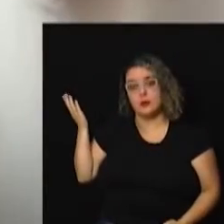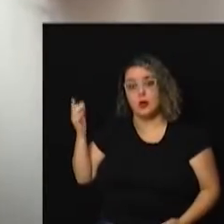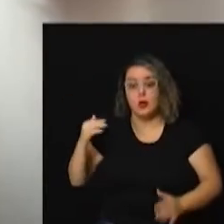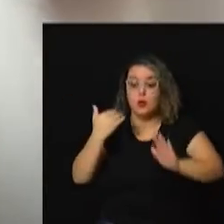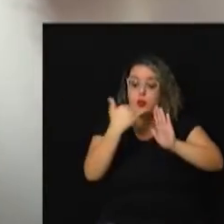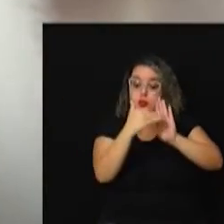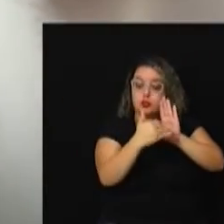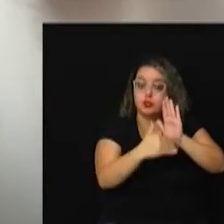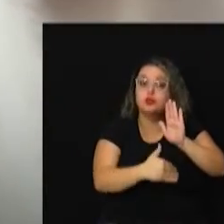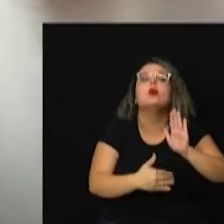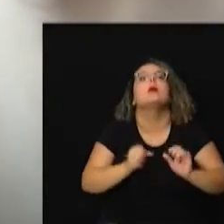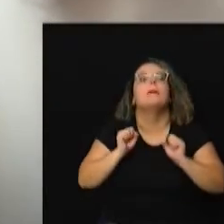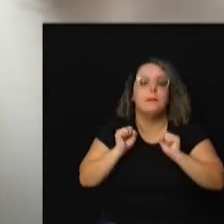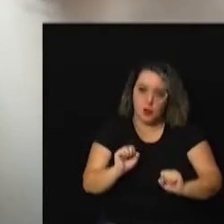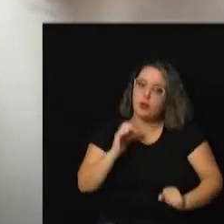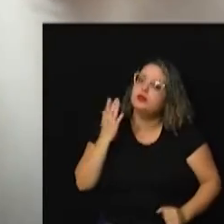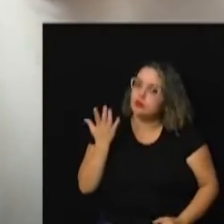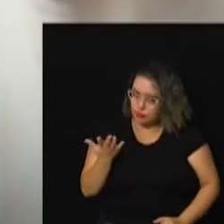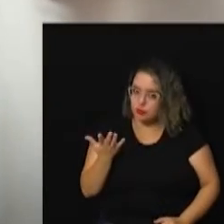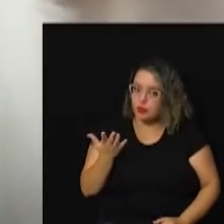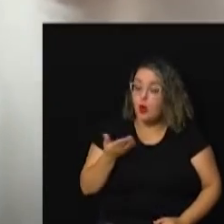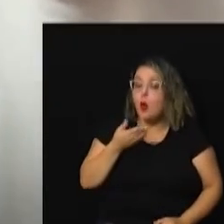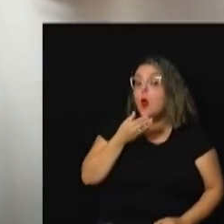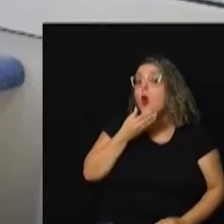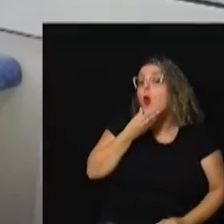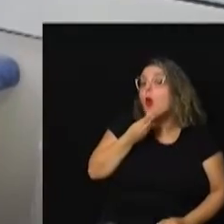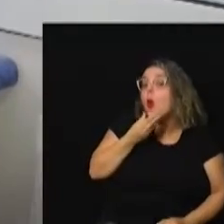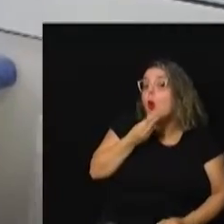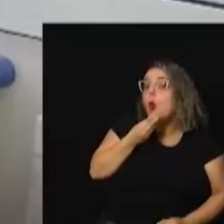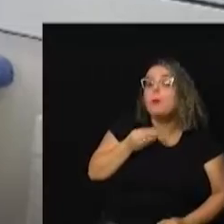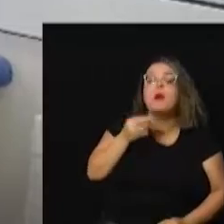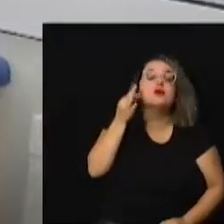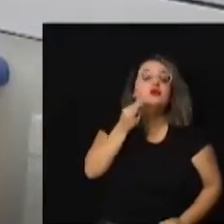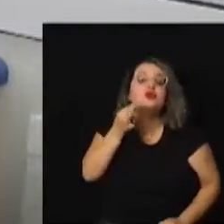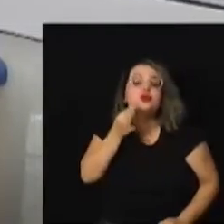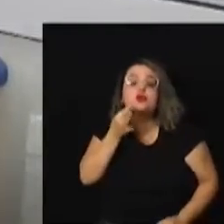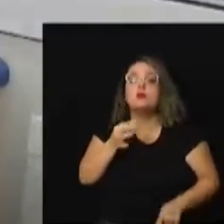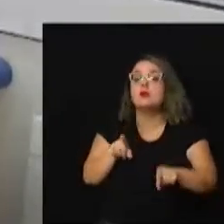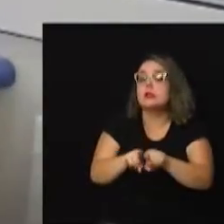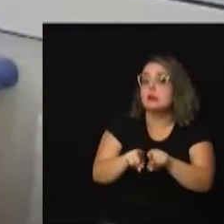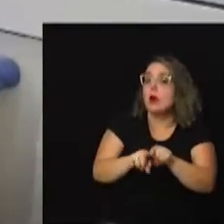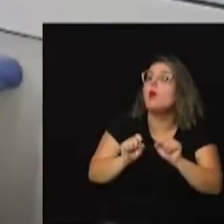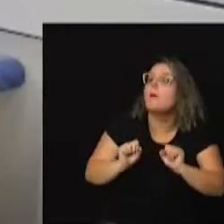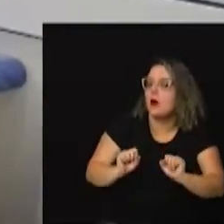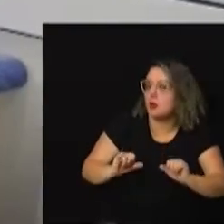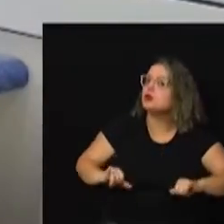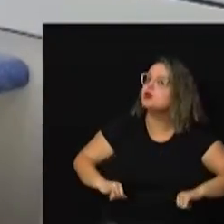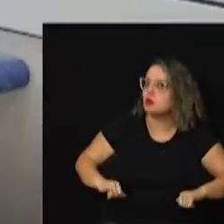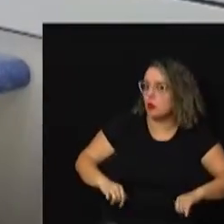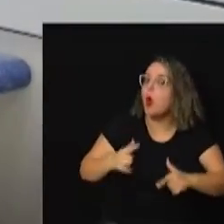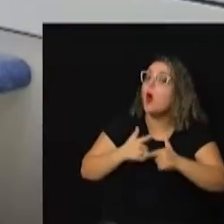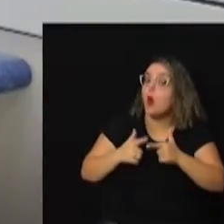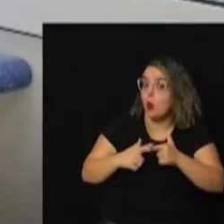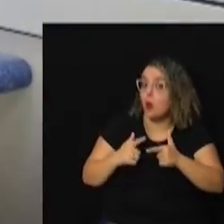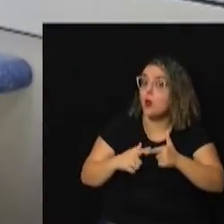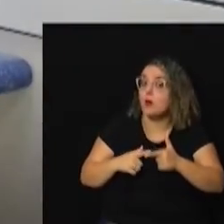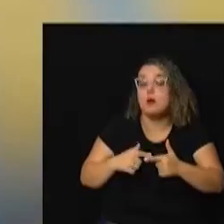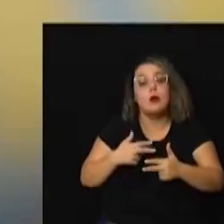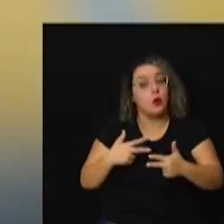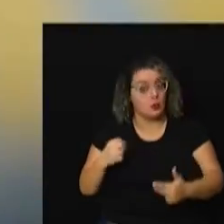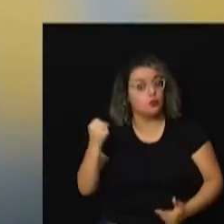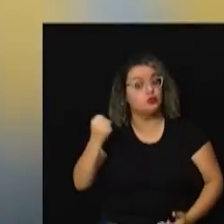O paciente com colapso de traqueia, a partir do momento que é diagnosticado, a gente precisa diagnosticar